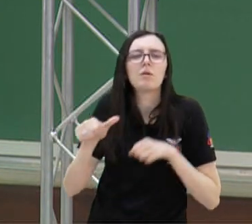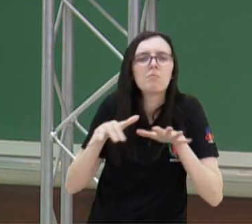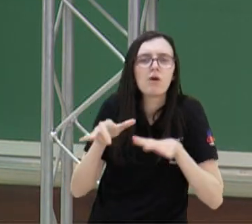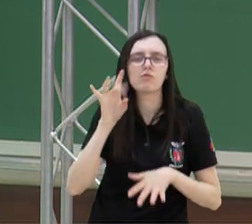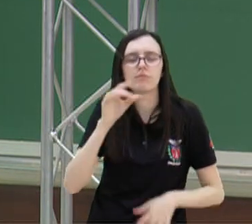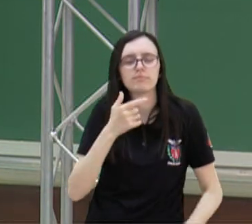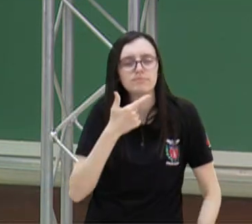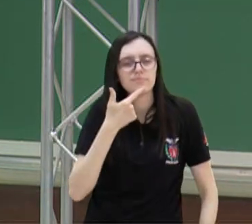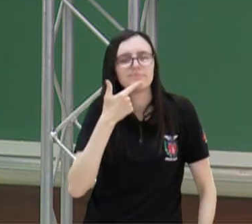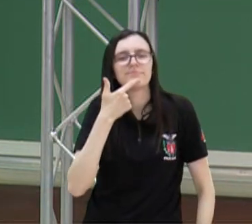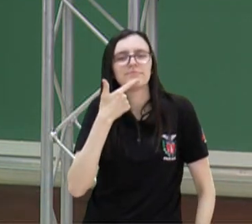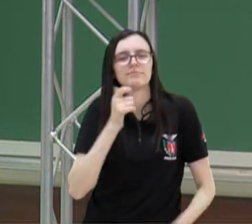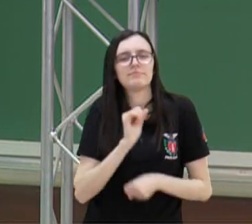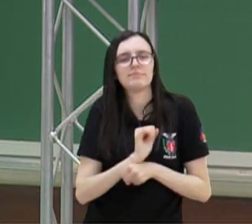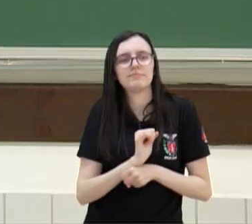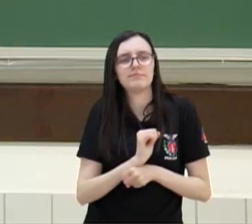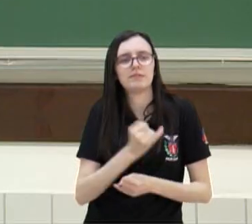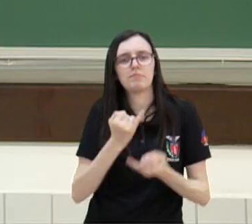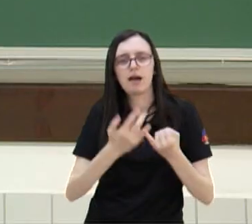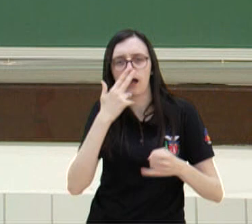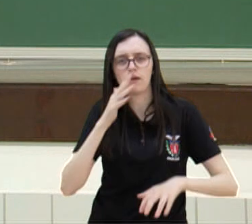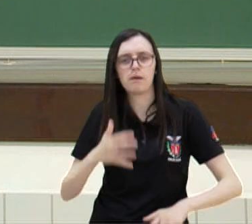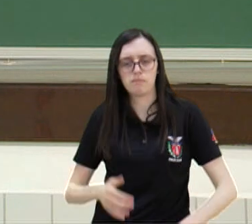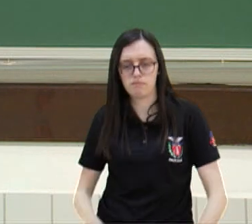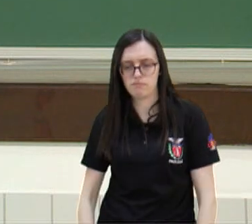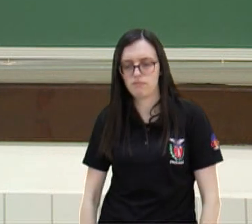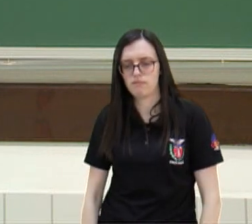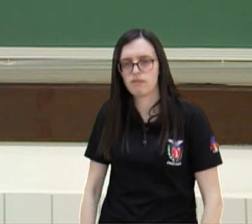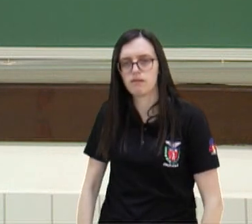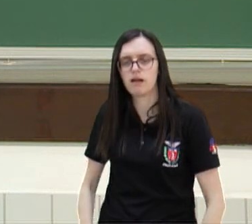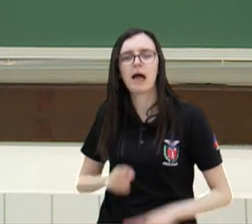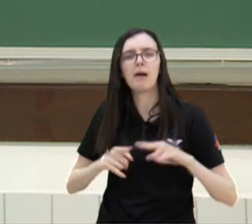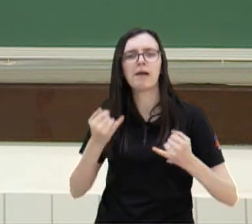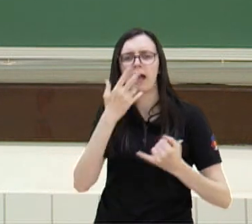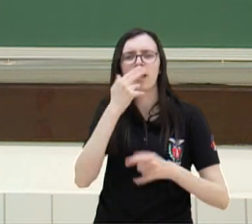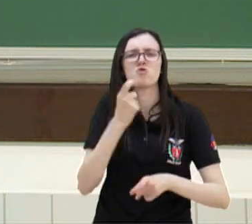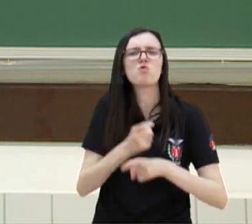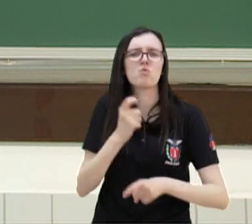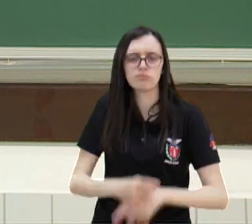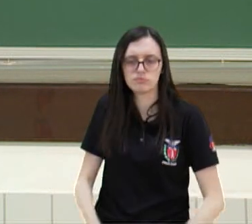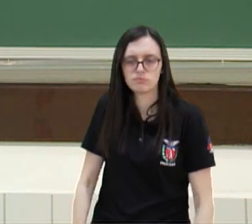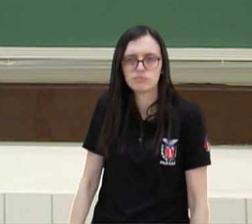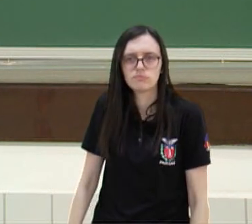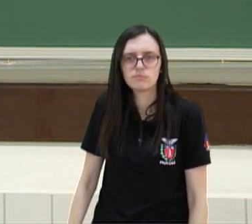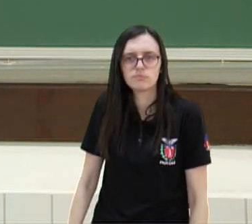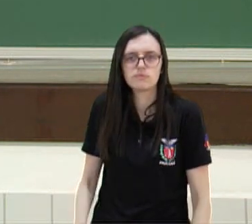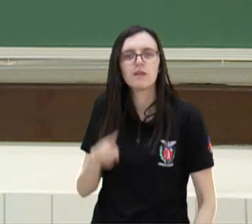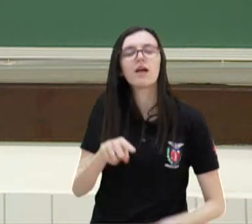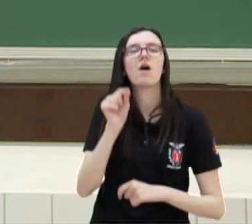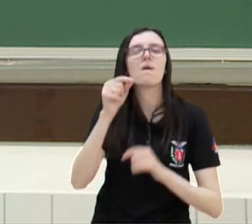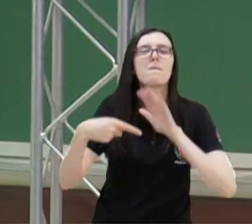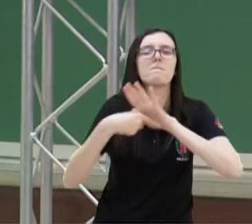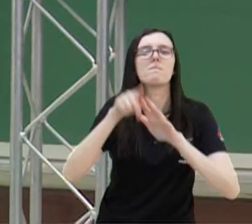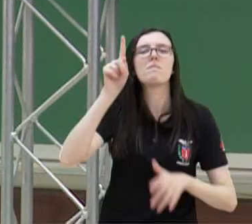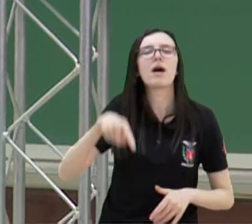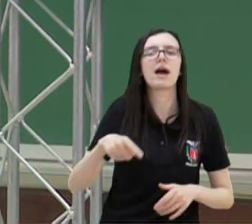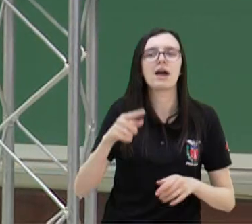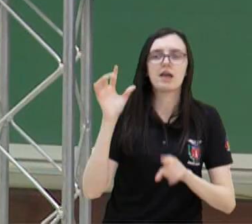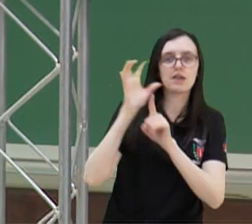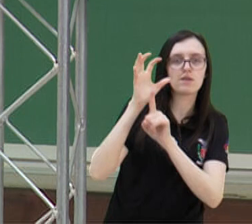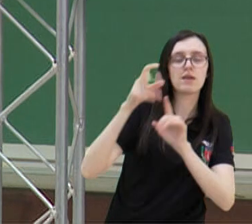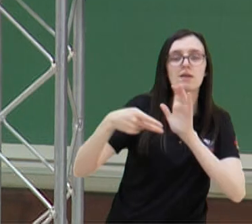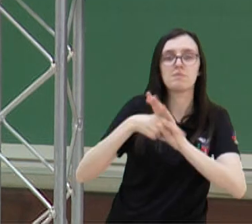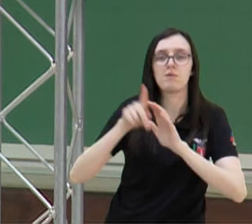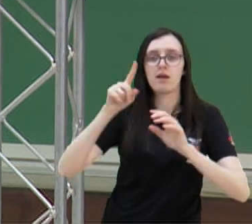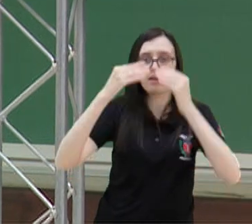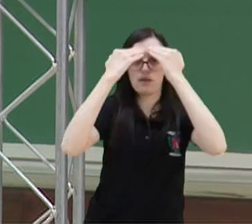leve sorriso e um movimento pequeno nos braços, mas é muito travado. Possivelmente isso é uma inspiração, uma influência